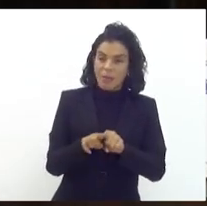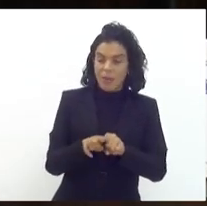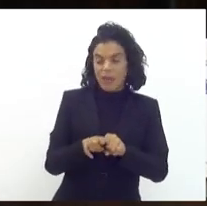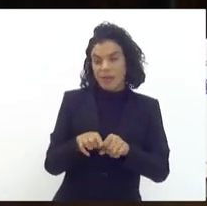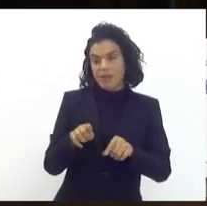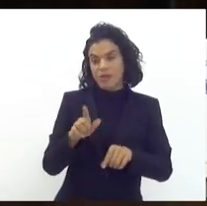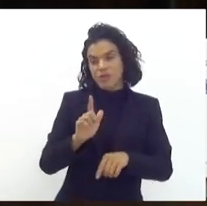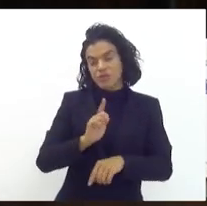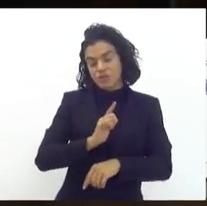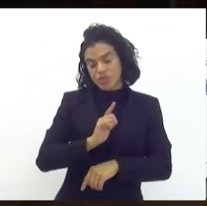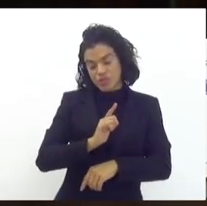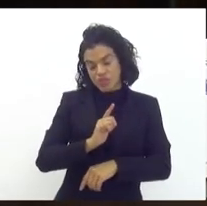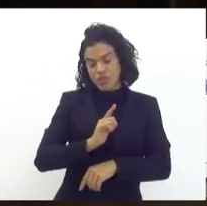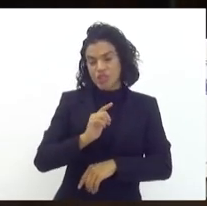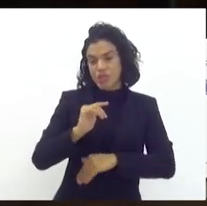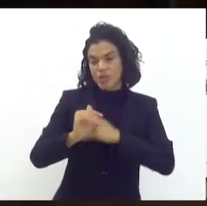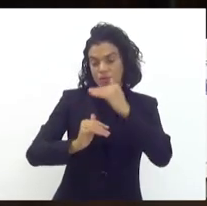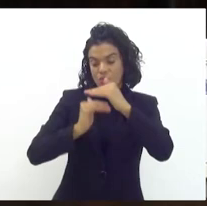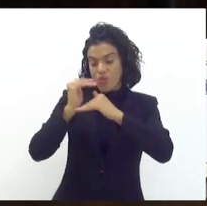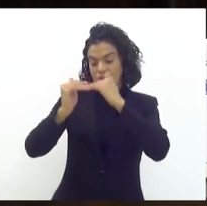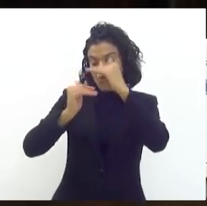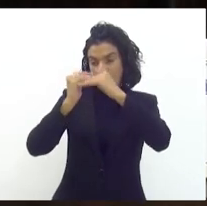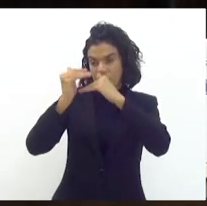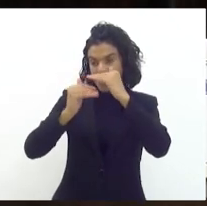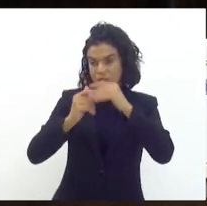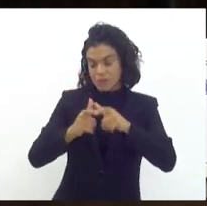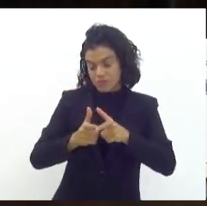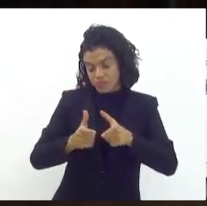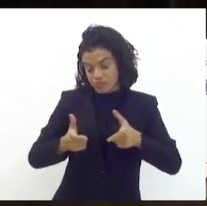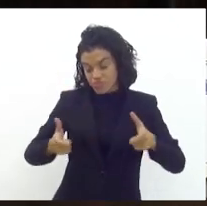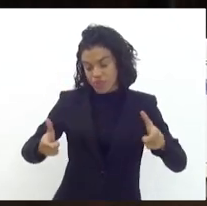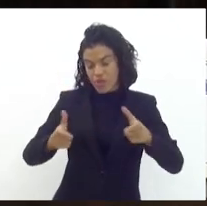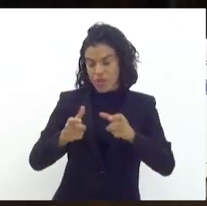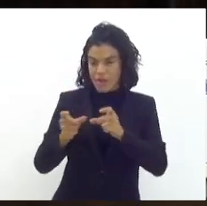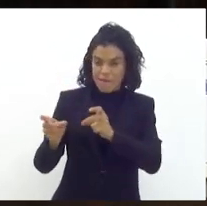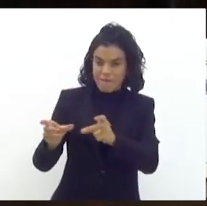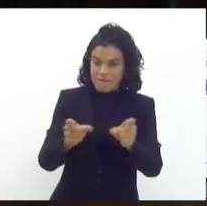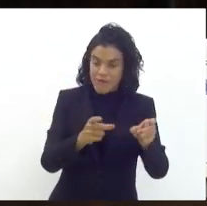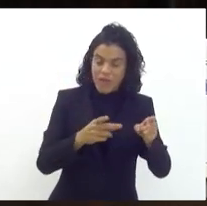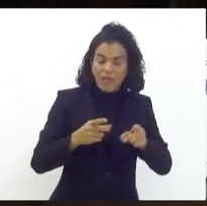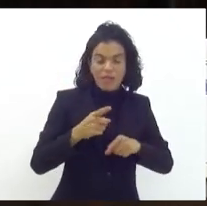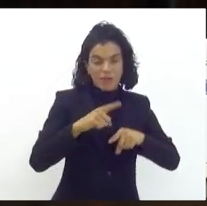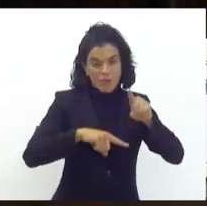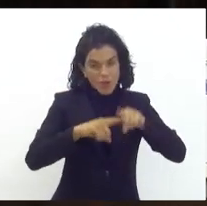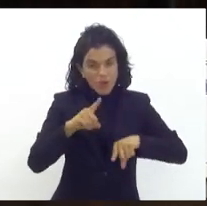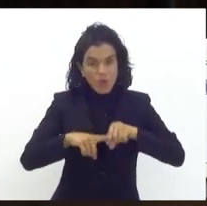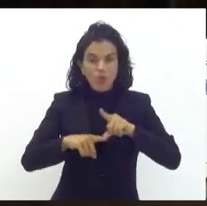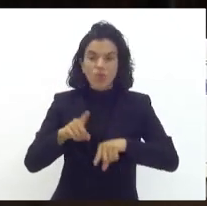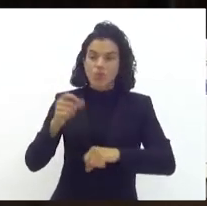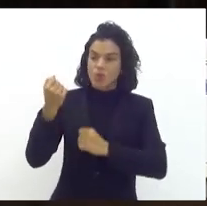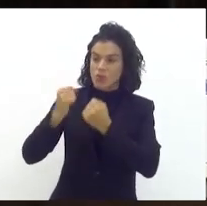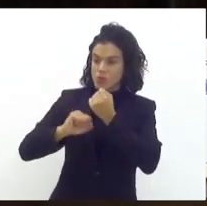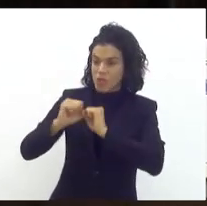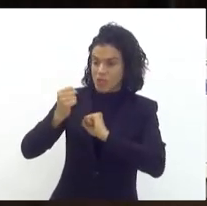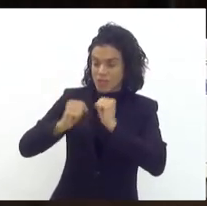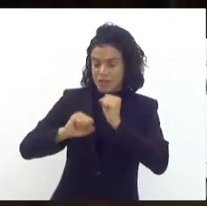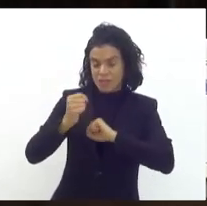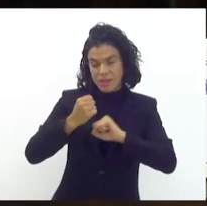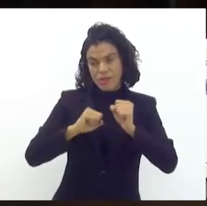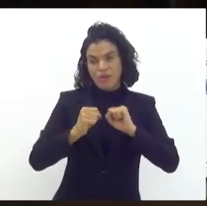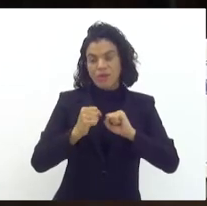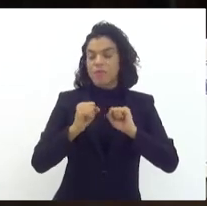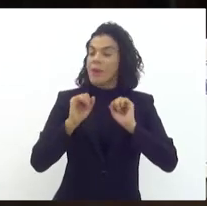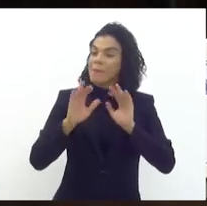próprias você teria um crescimento nos produtos né na indústria na mercadoria no comércio